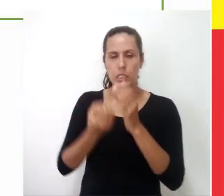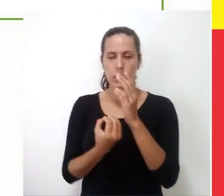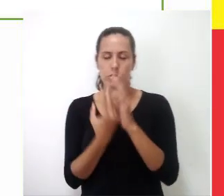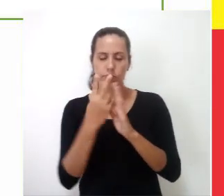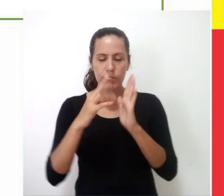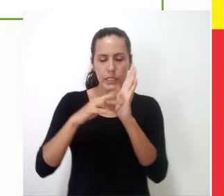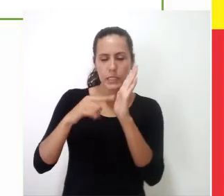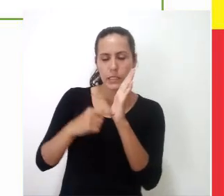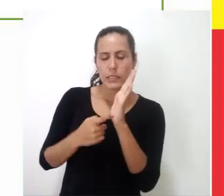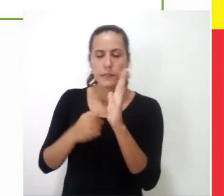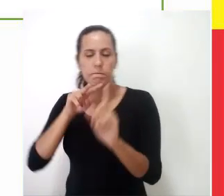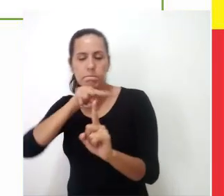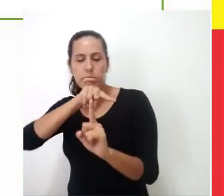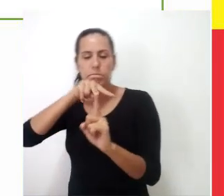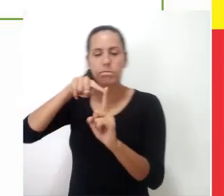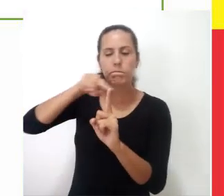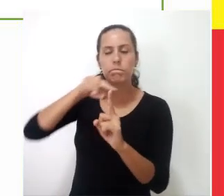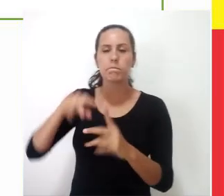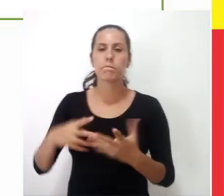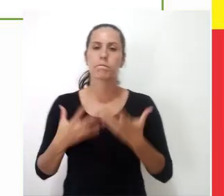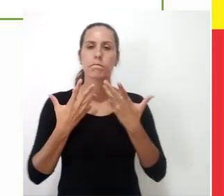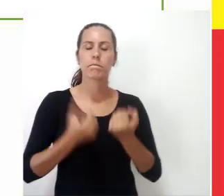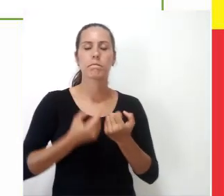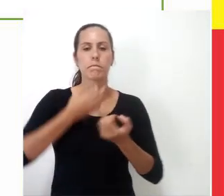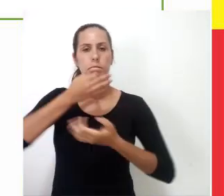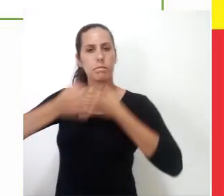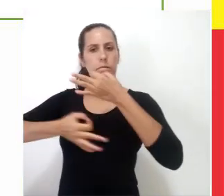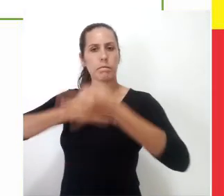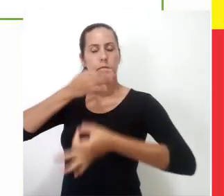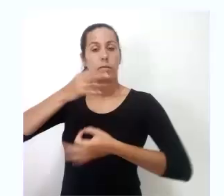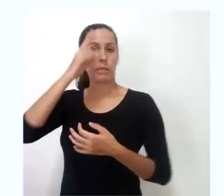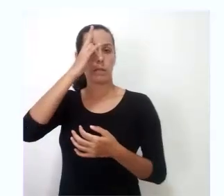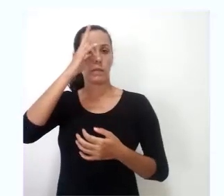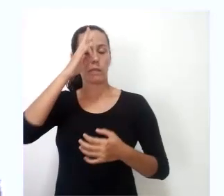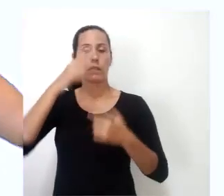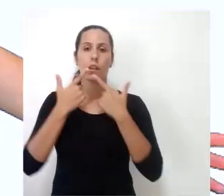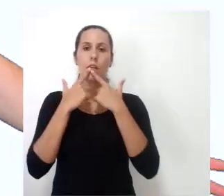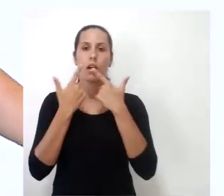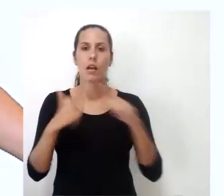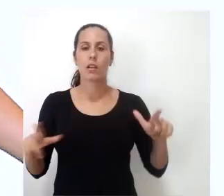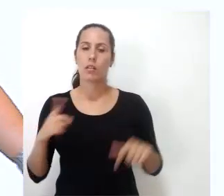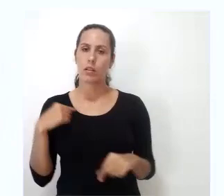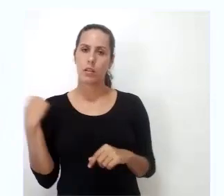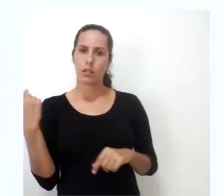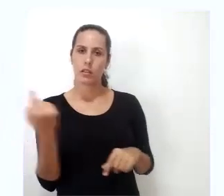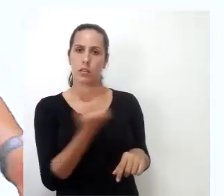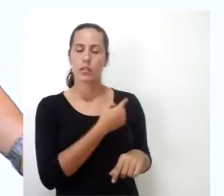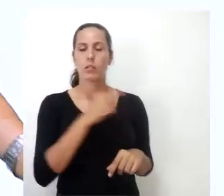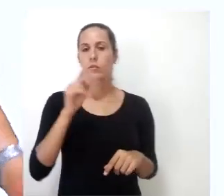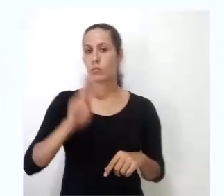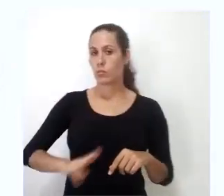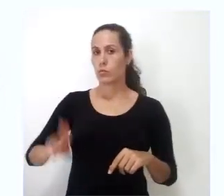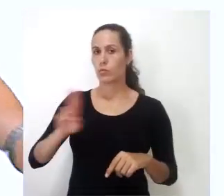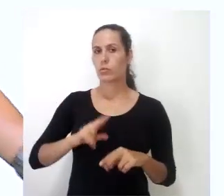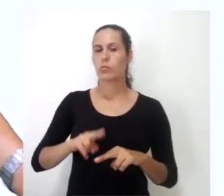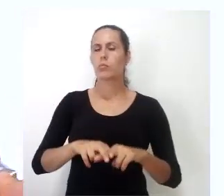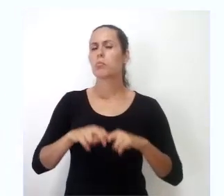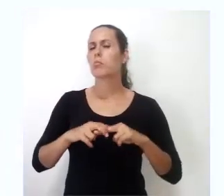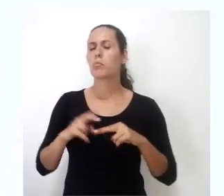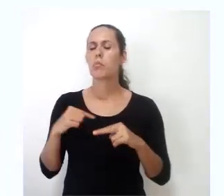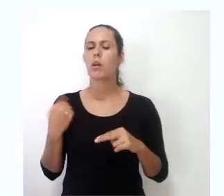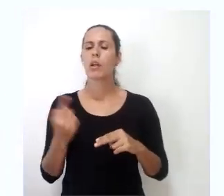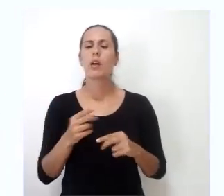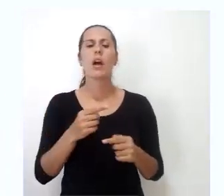ideias, assumir pontos de vista, enfim, argumentar. Lembrar que a linguagem, nós utilizamos a linguagem